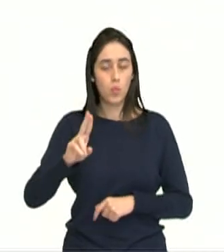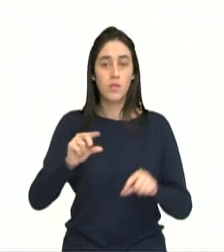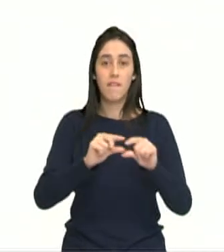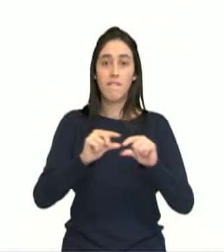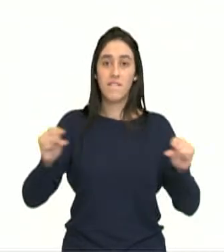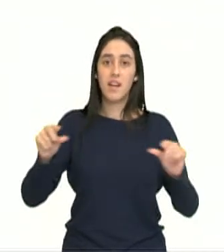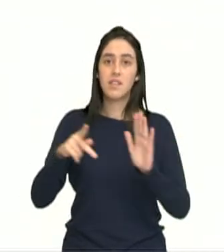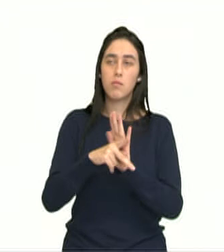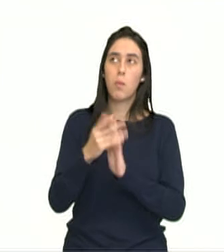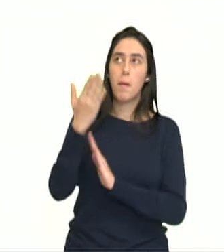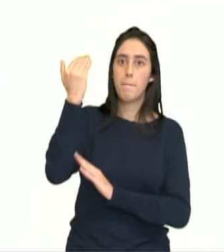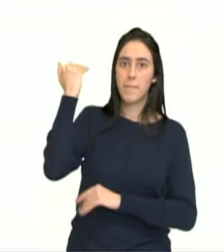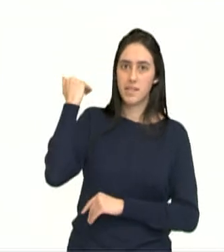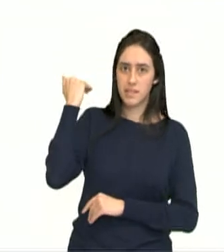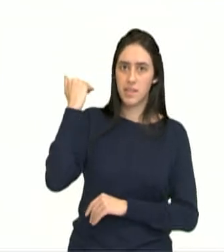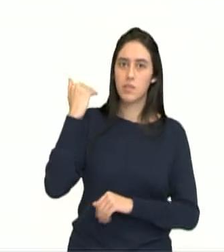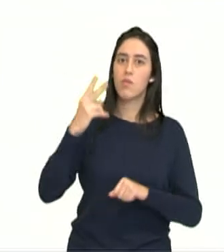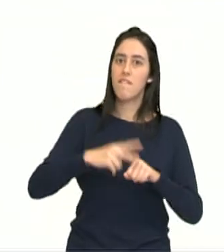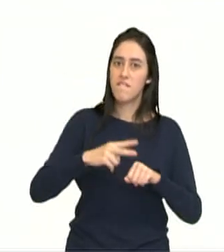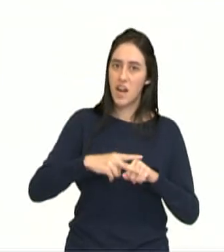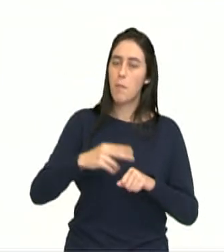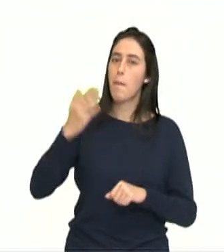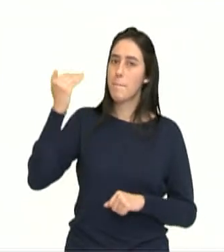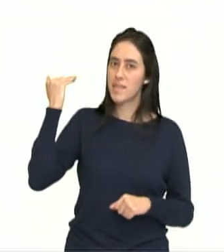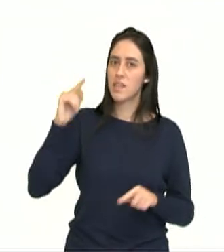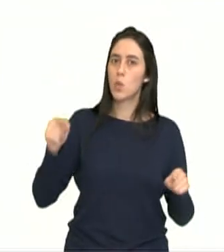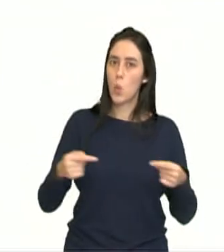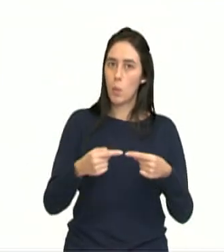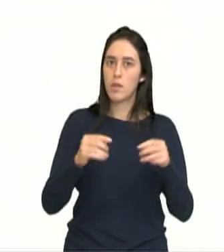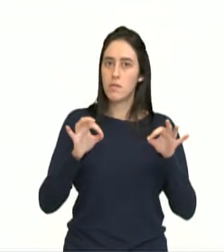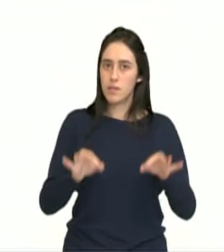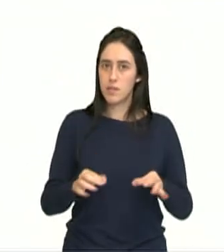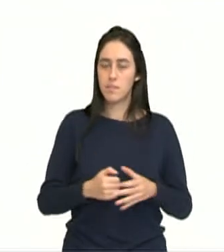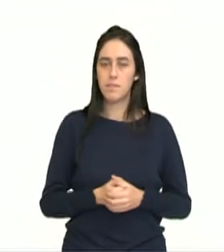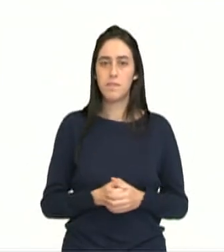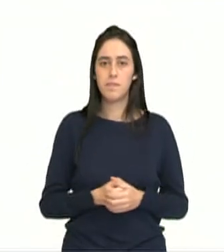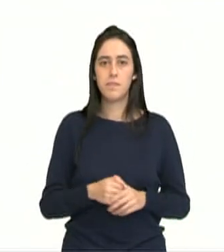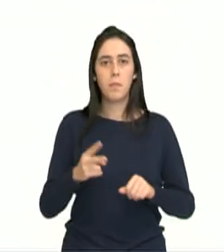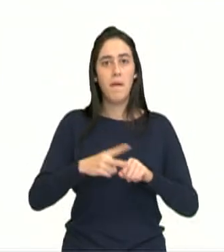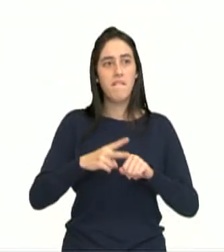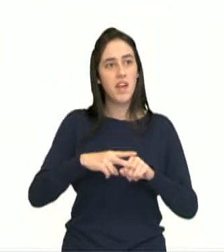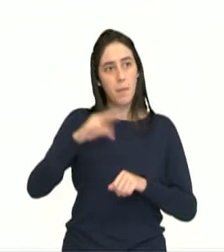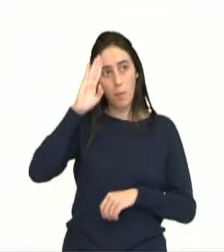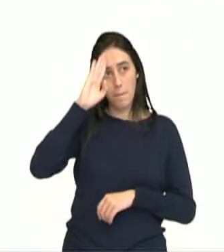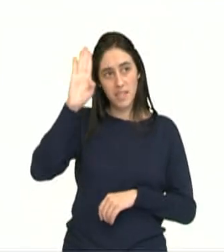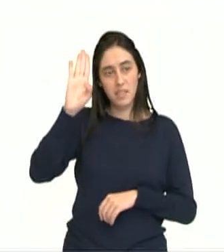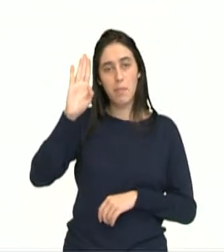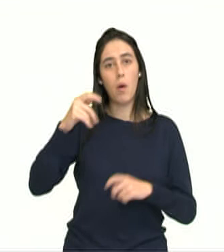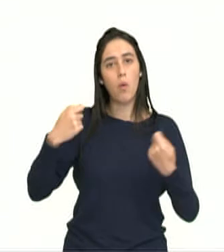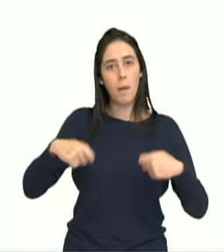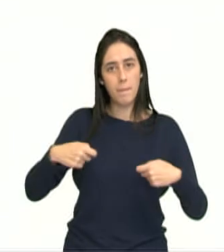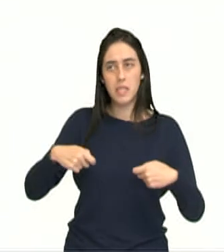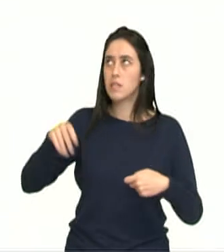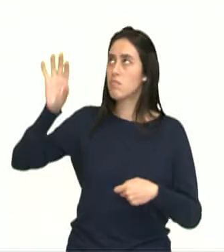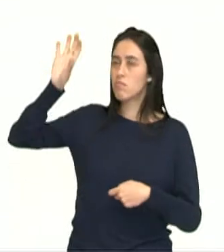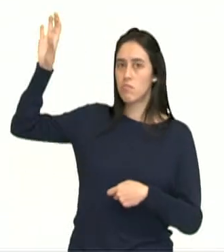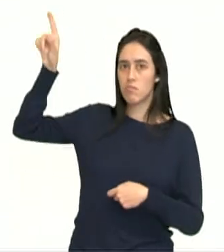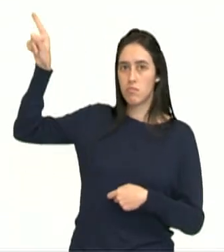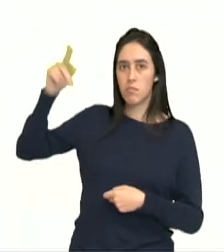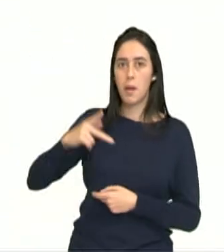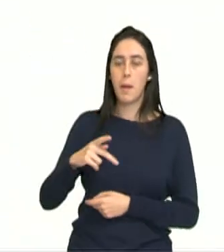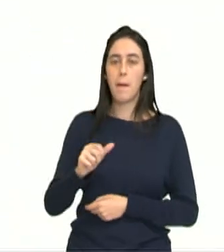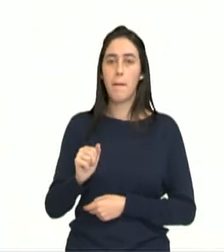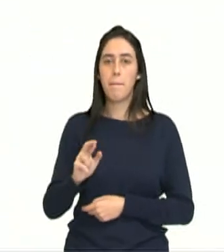passado, verbo to be no passado. Verbo principal no particípio, tá ok? E aí você troca o que era o